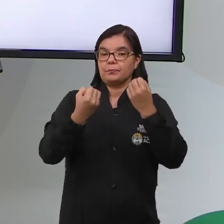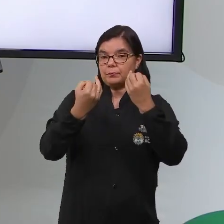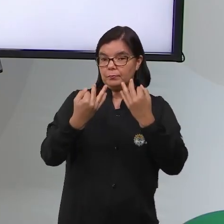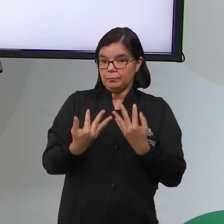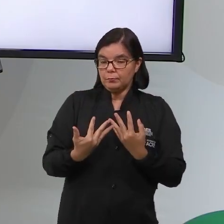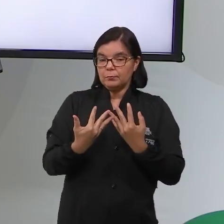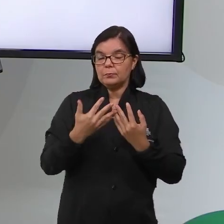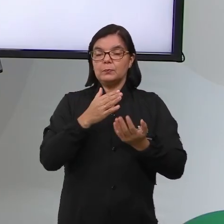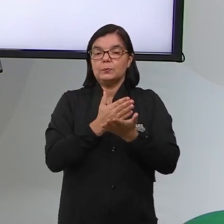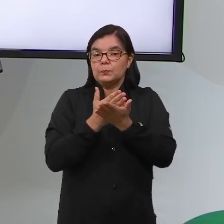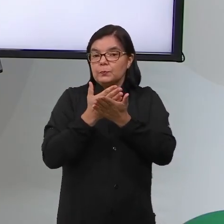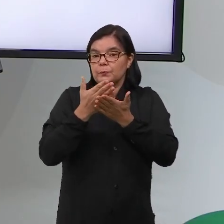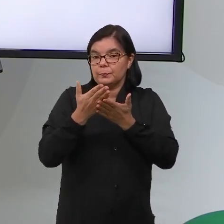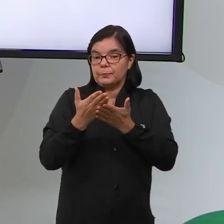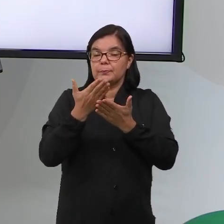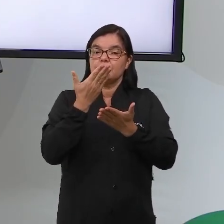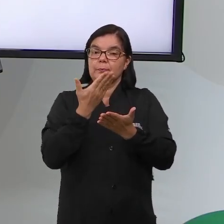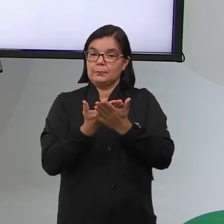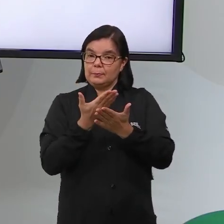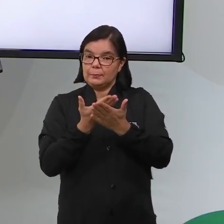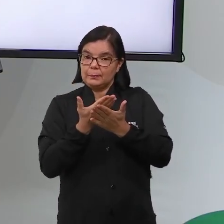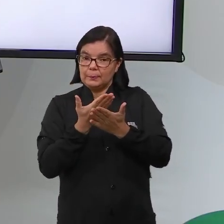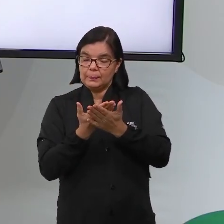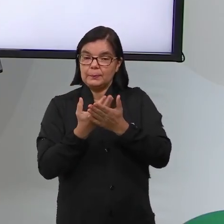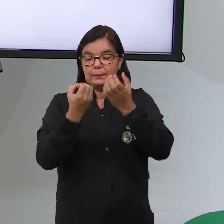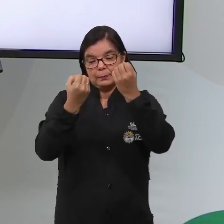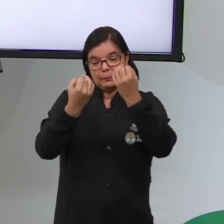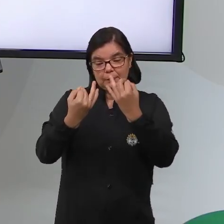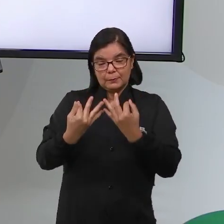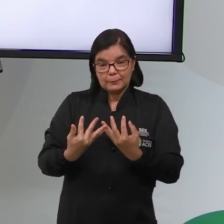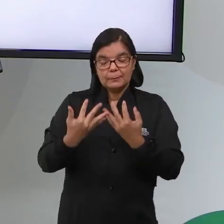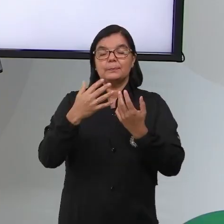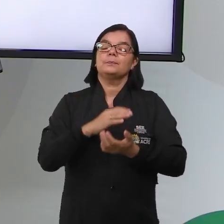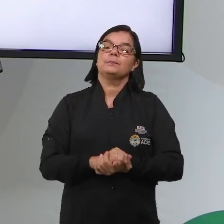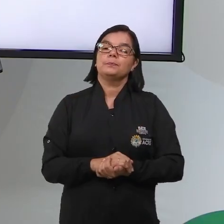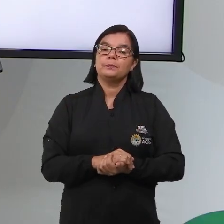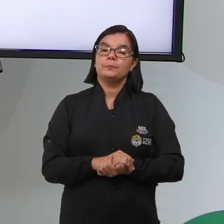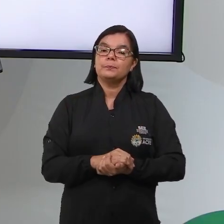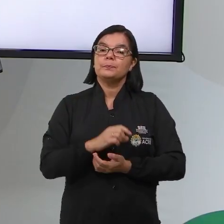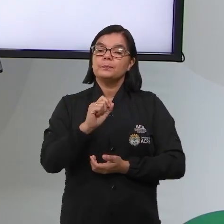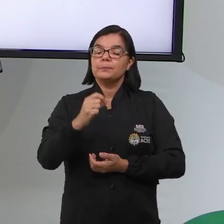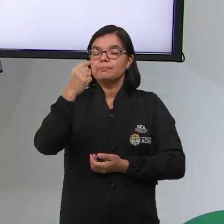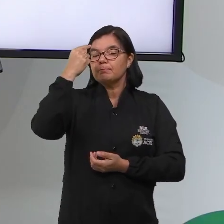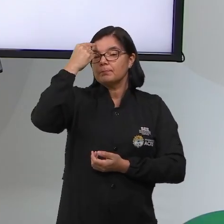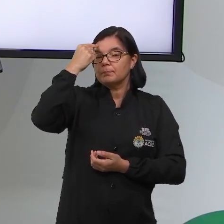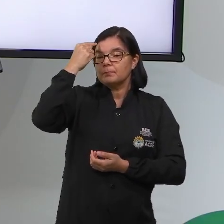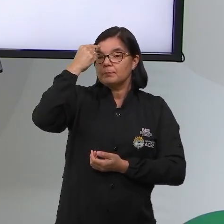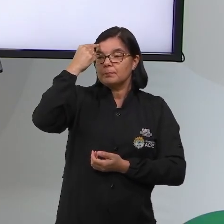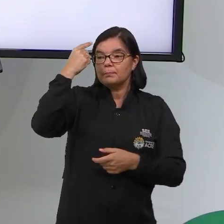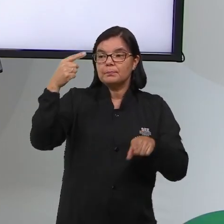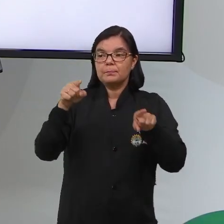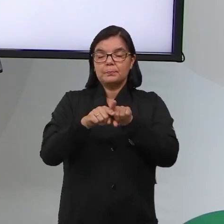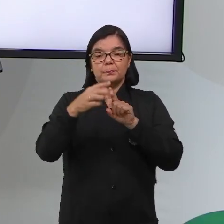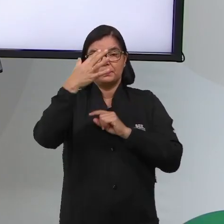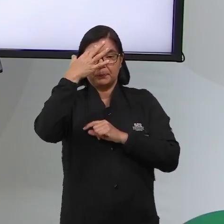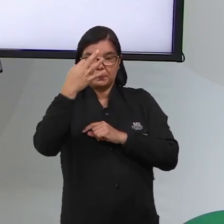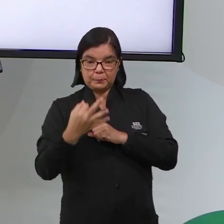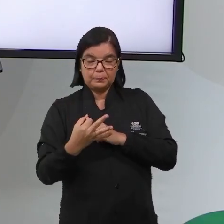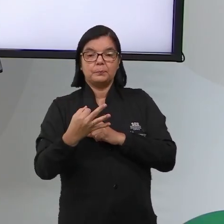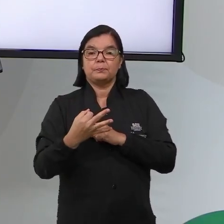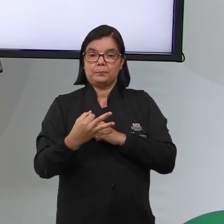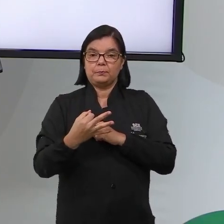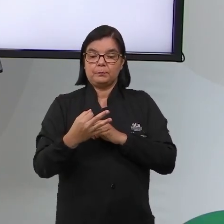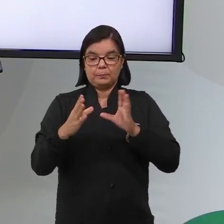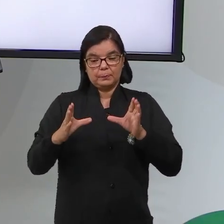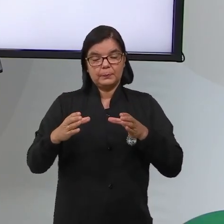ponderei logo no início desta explicação, isso irá refletir justamente na posição